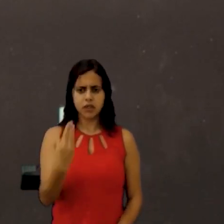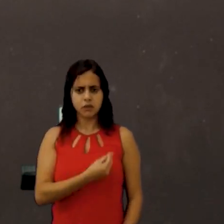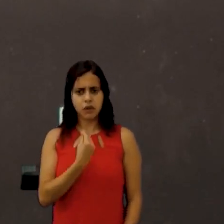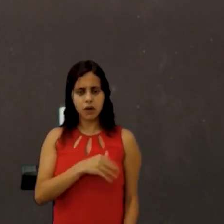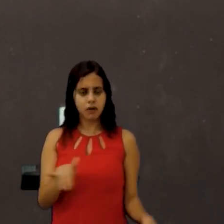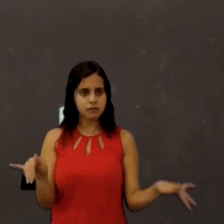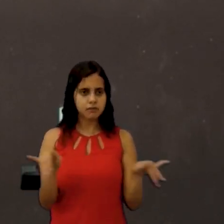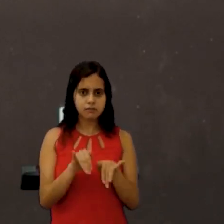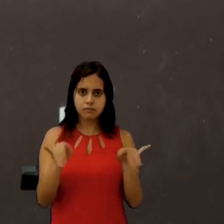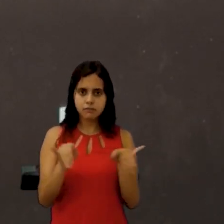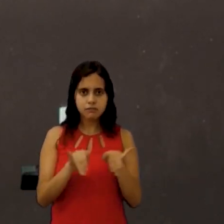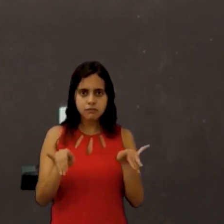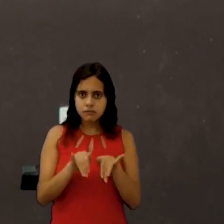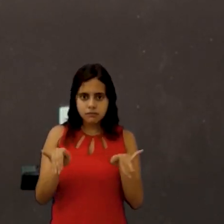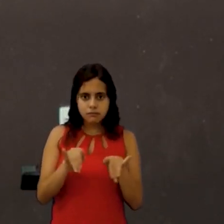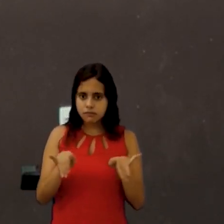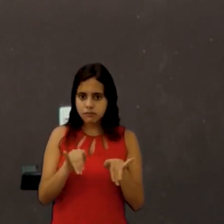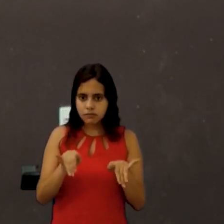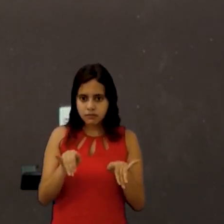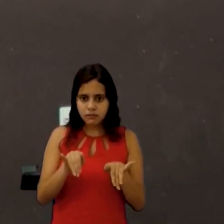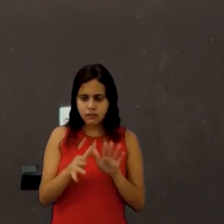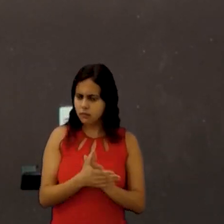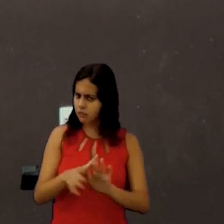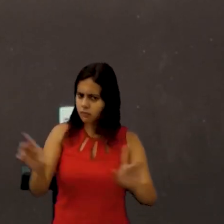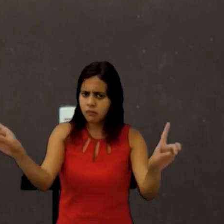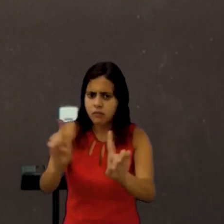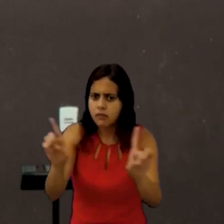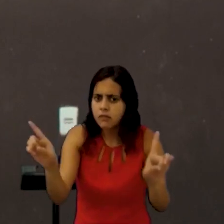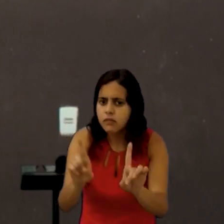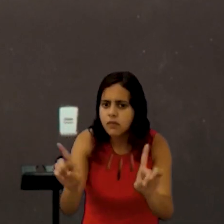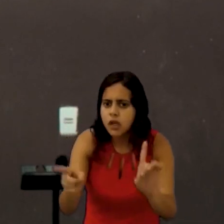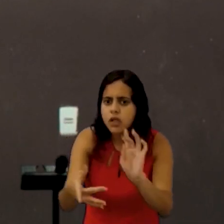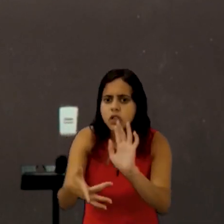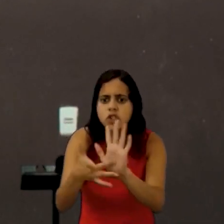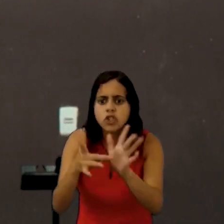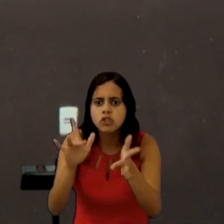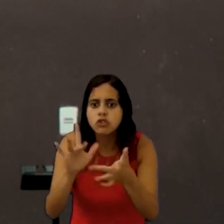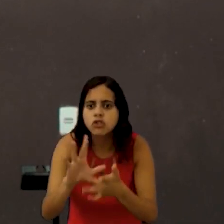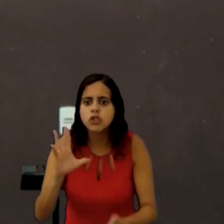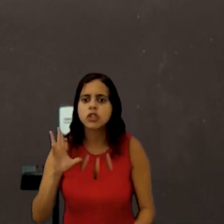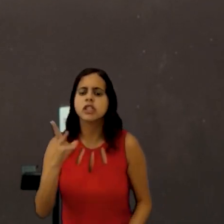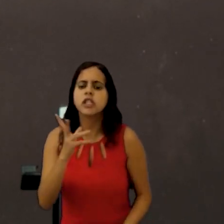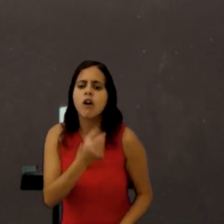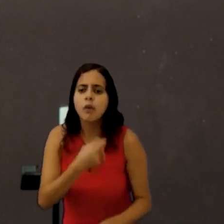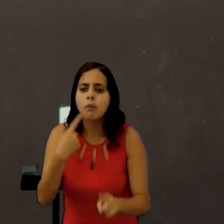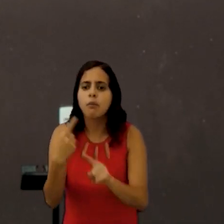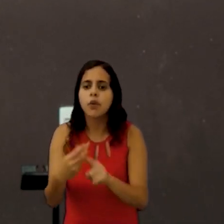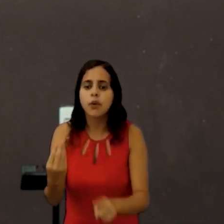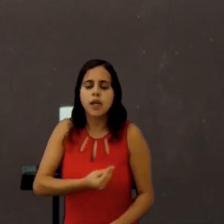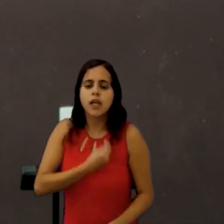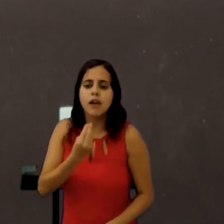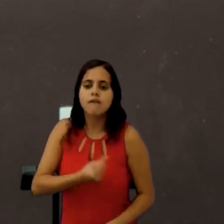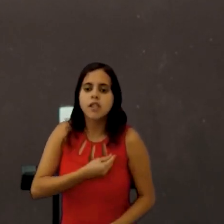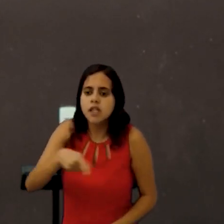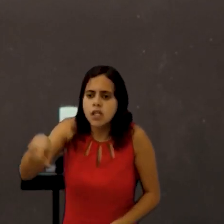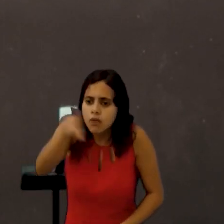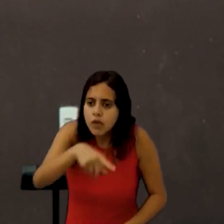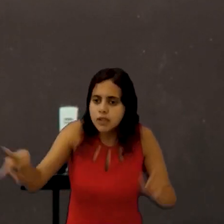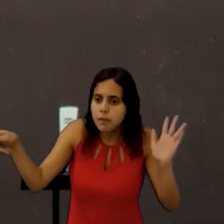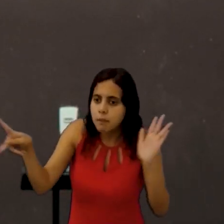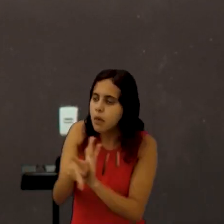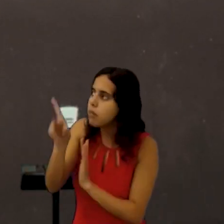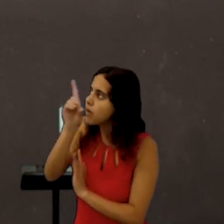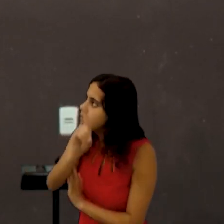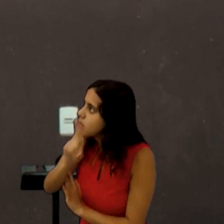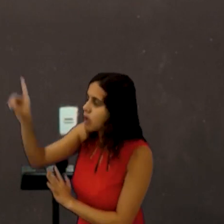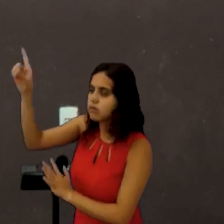vivendo sua vida como se sua vida fosse sua. Não! Sua vida não lhe pertence, sua vida pertence ao